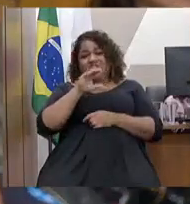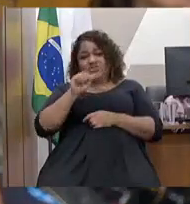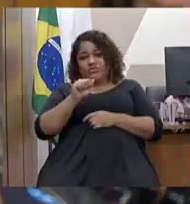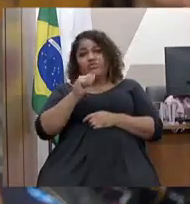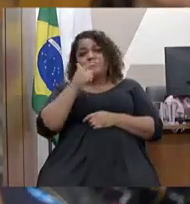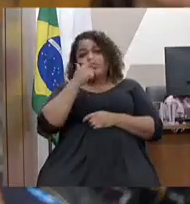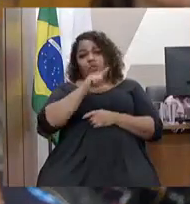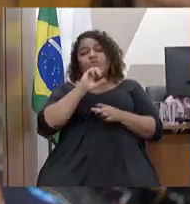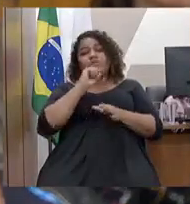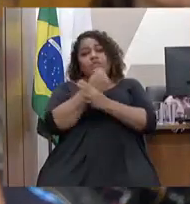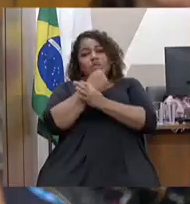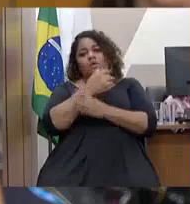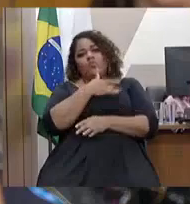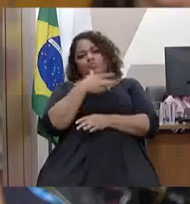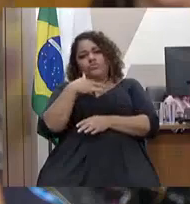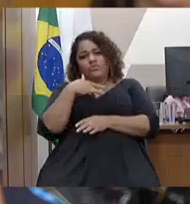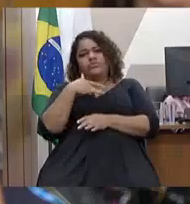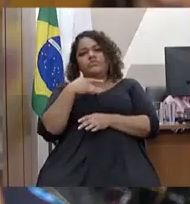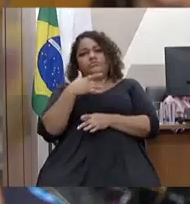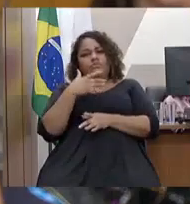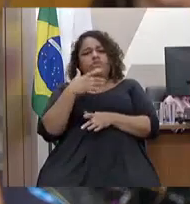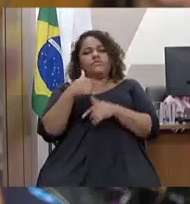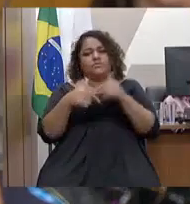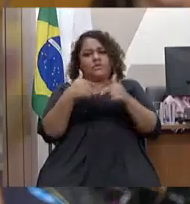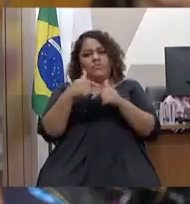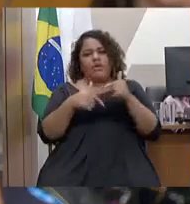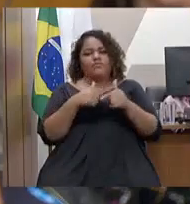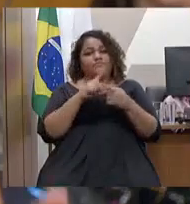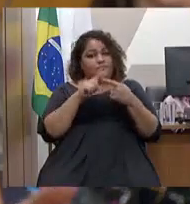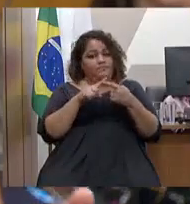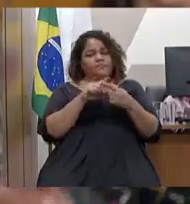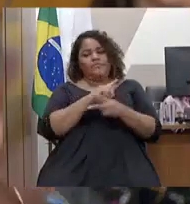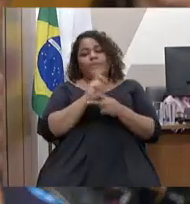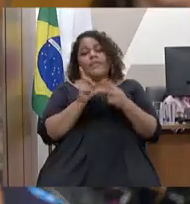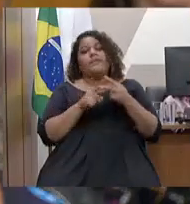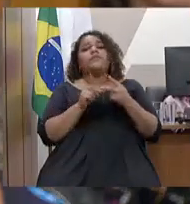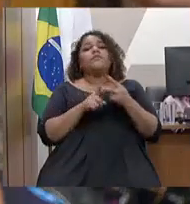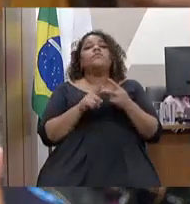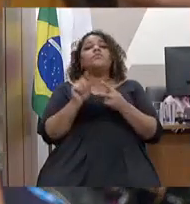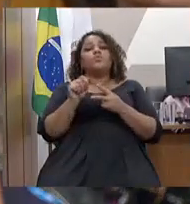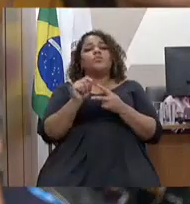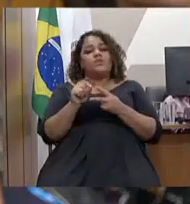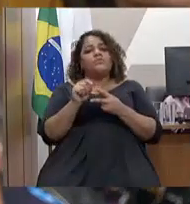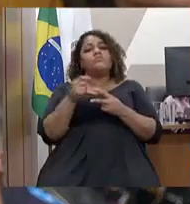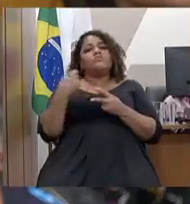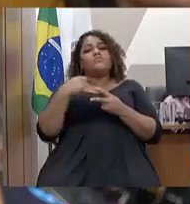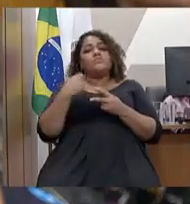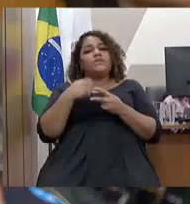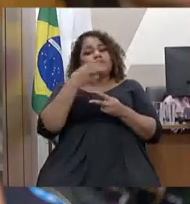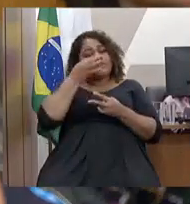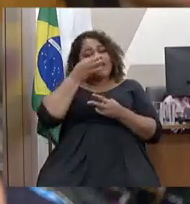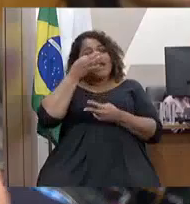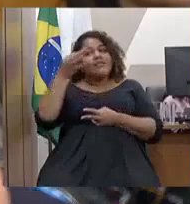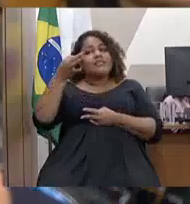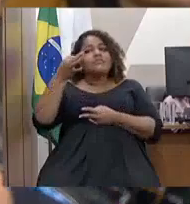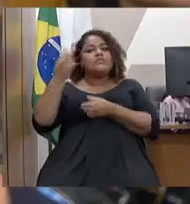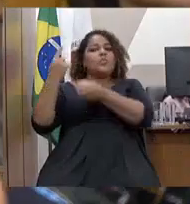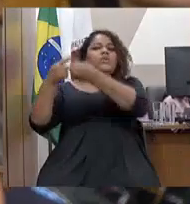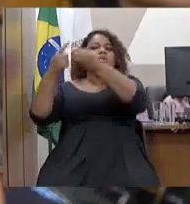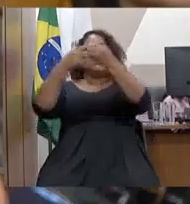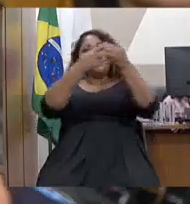segurança no trabalho é a primeira coisa a segunda coisa é que a gente vão olhar para o interior ou Betão porque assim